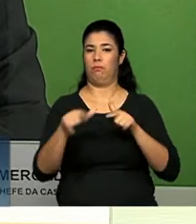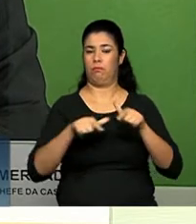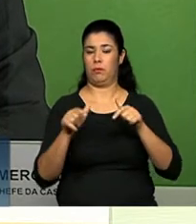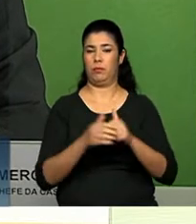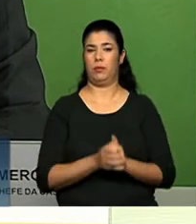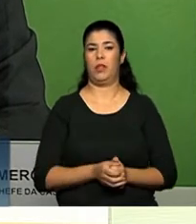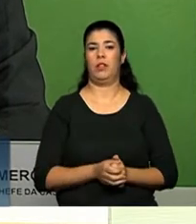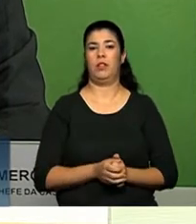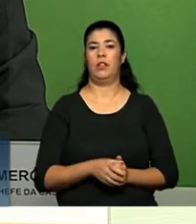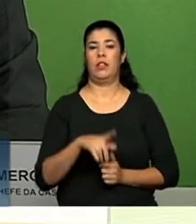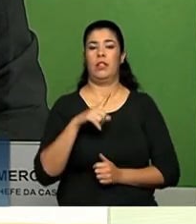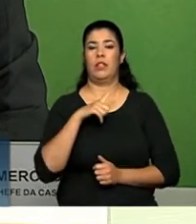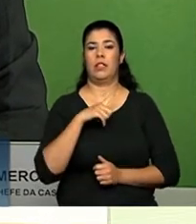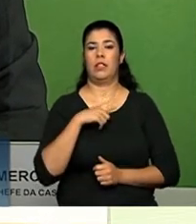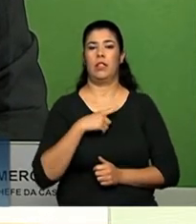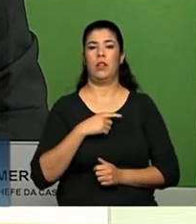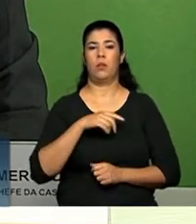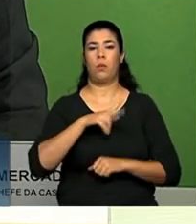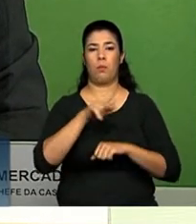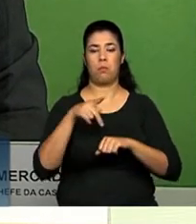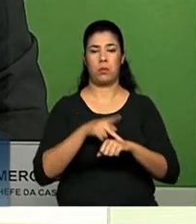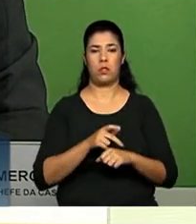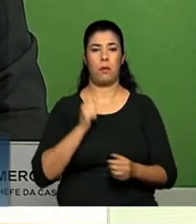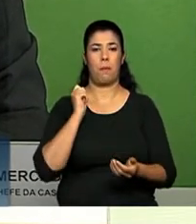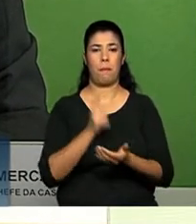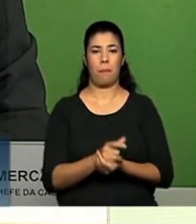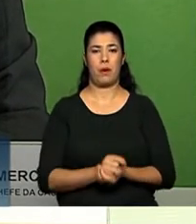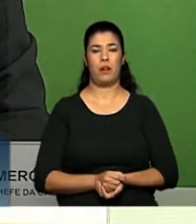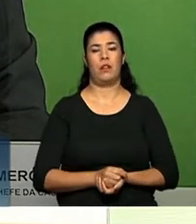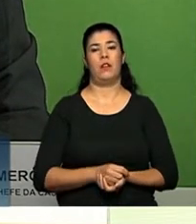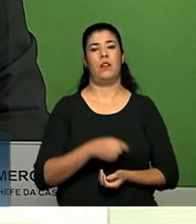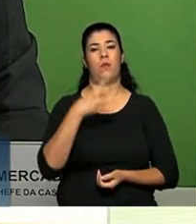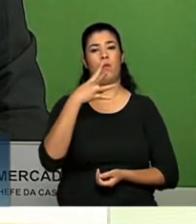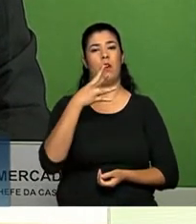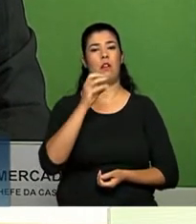o país despende 40 bilhões de reais com seguro-desemprego.